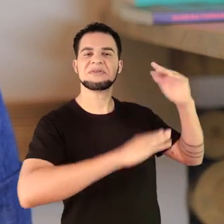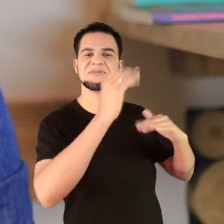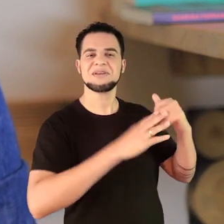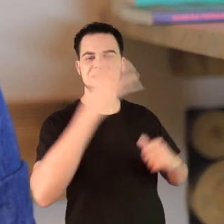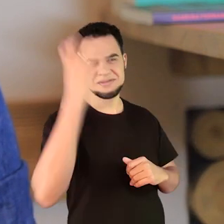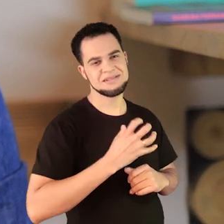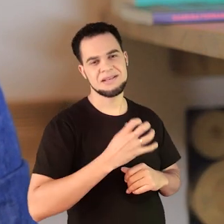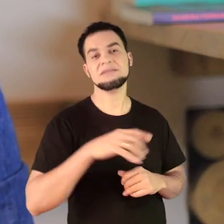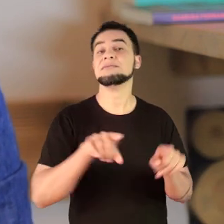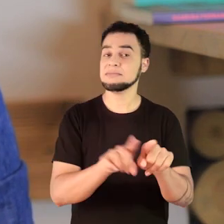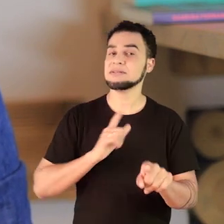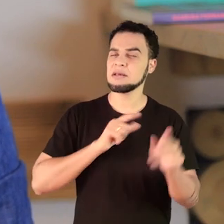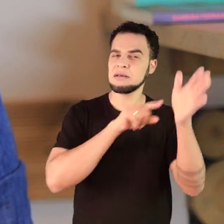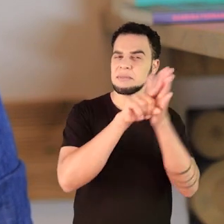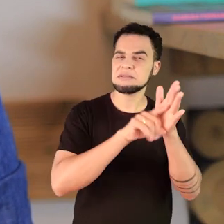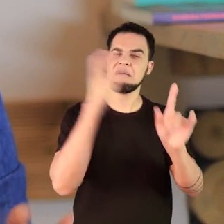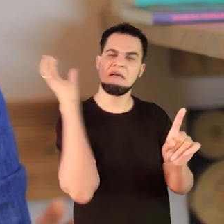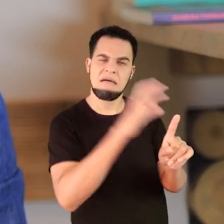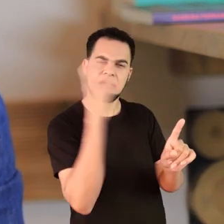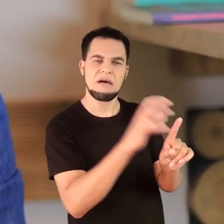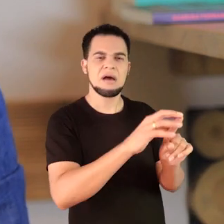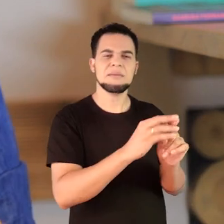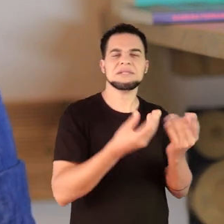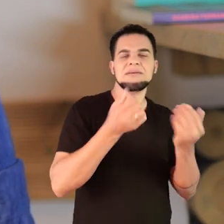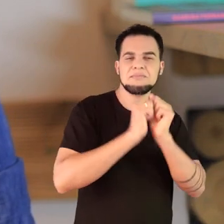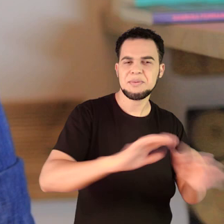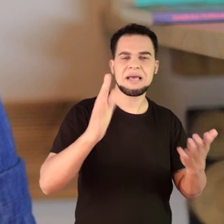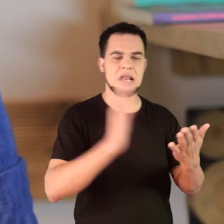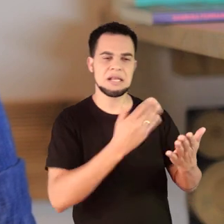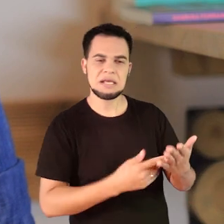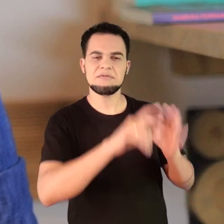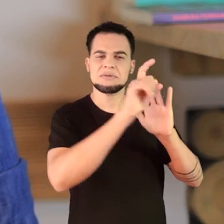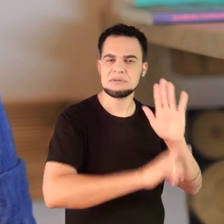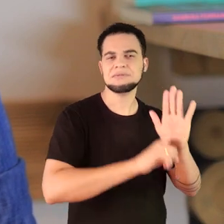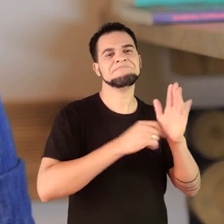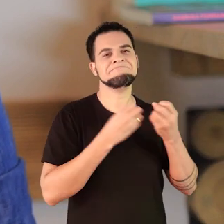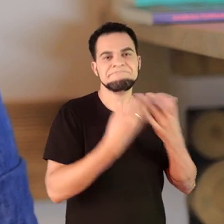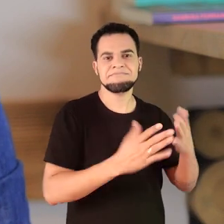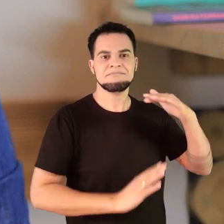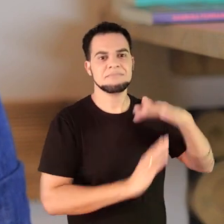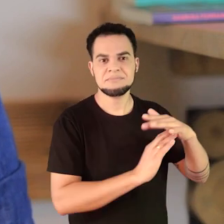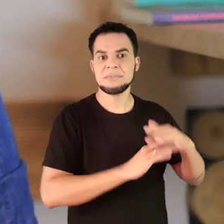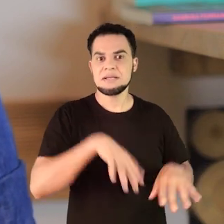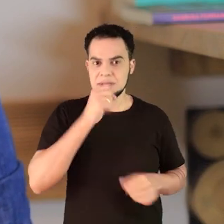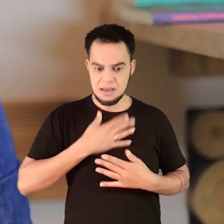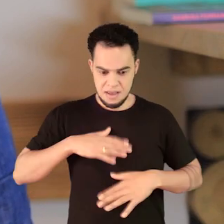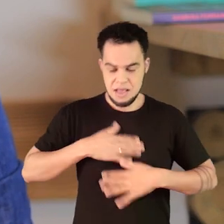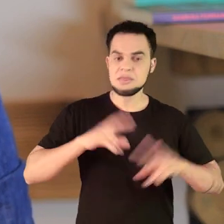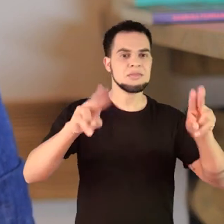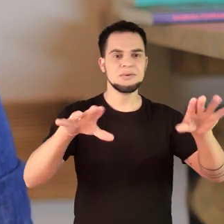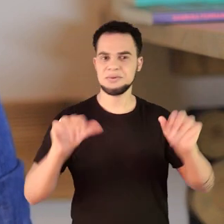sério. Há também toda a pressão acadêmica. Publicação, apresentação, prazos de entrega. Respirar?